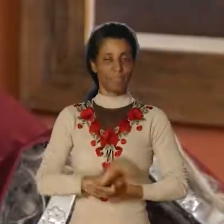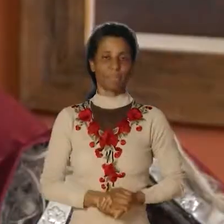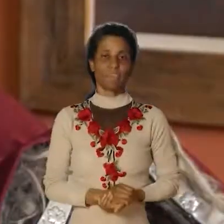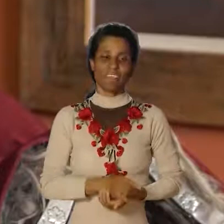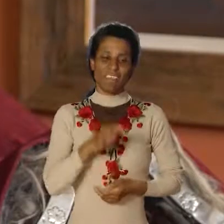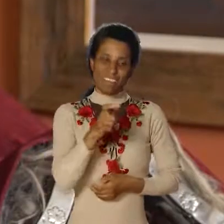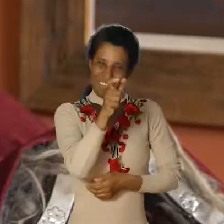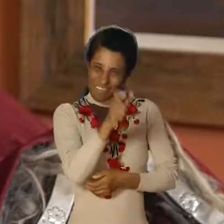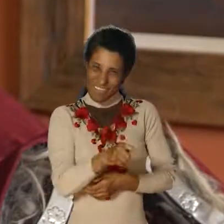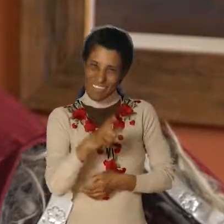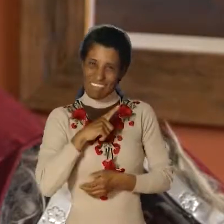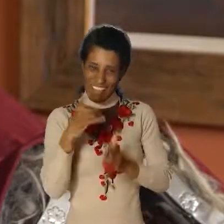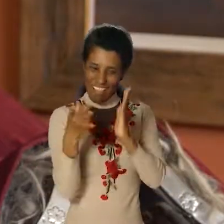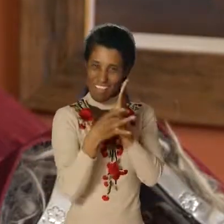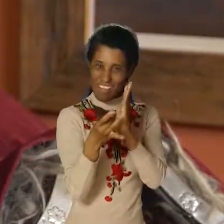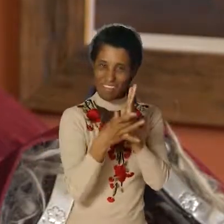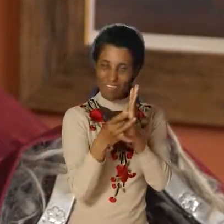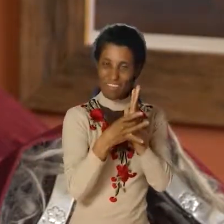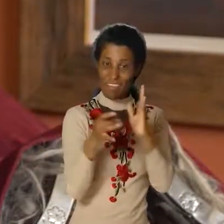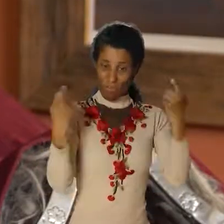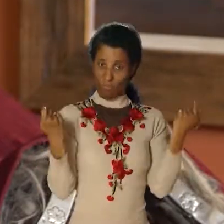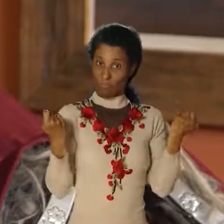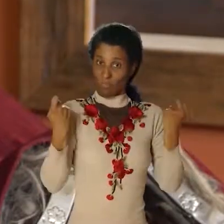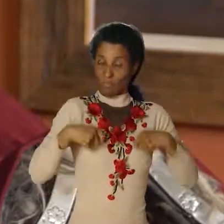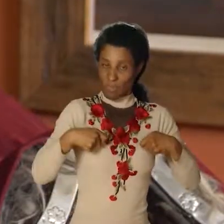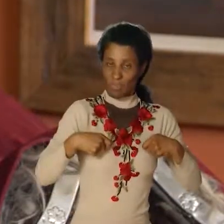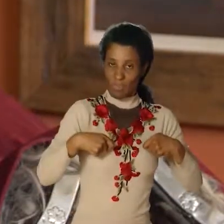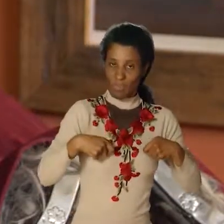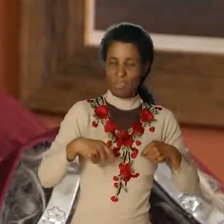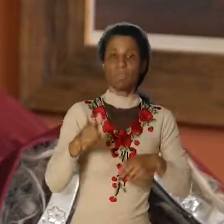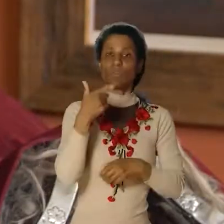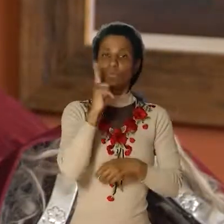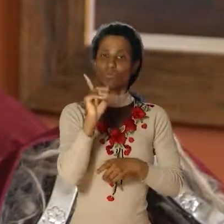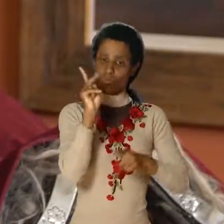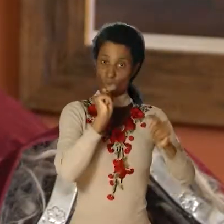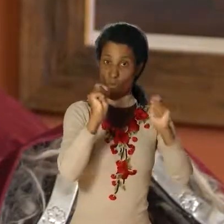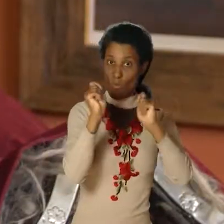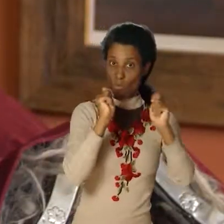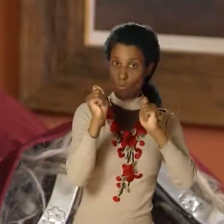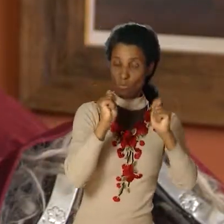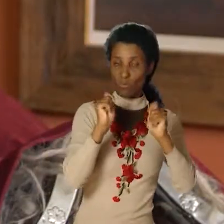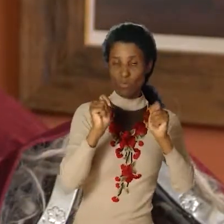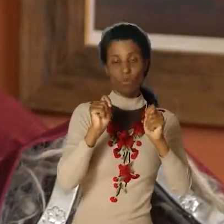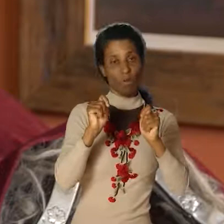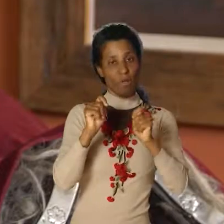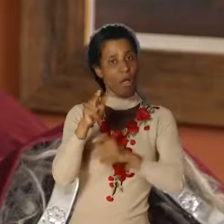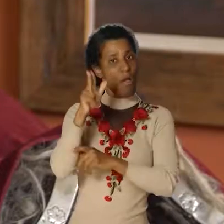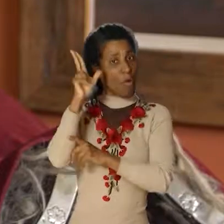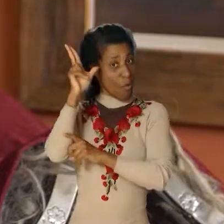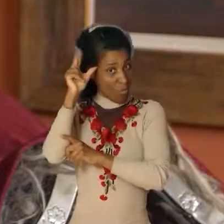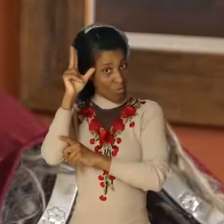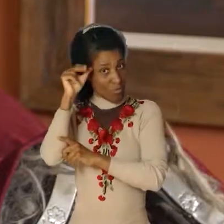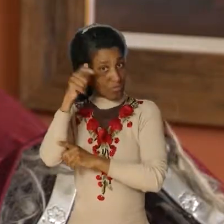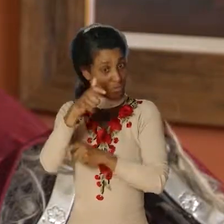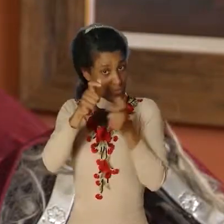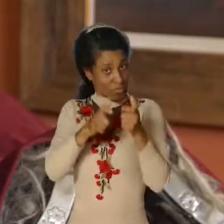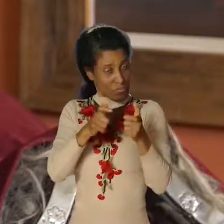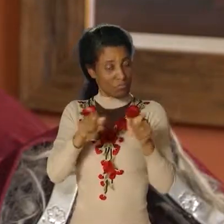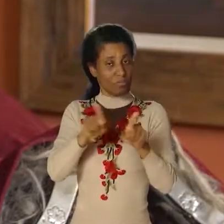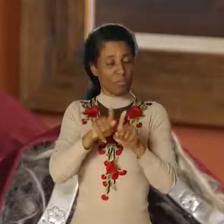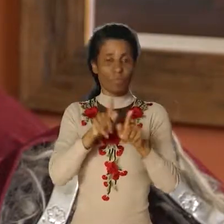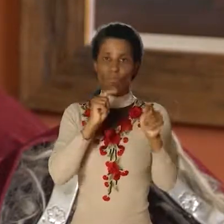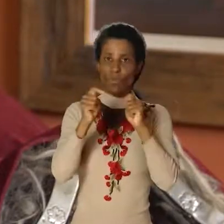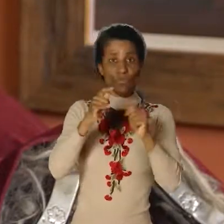a sua audácia, com a sua habilidade, ele conseguiu não só dominar o cavalo nesse